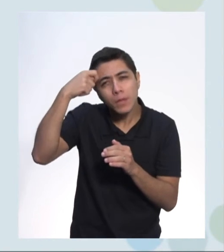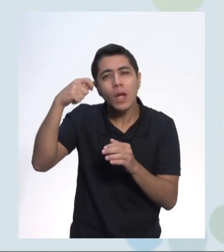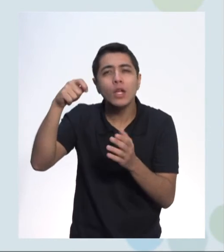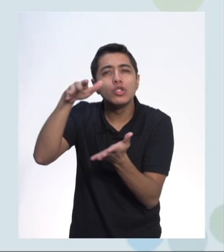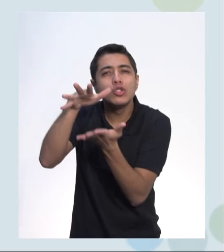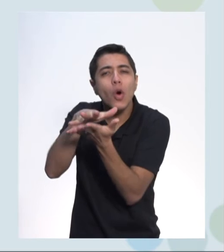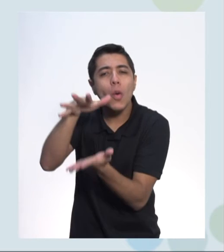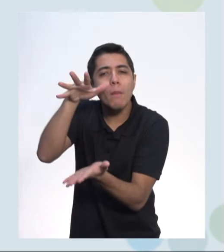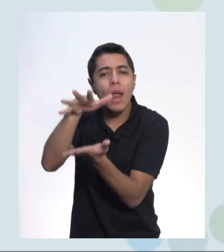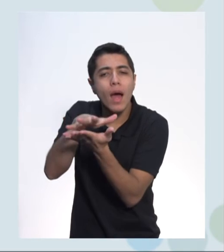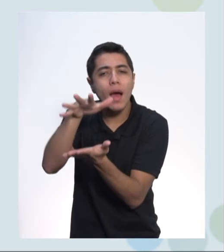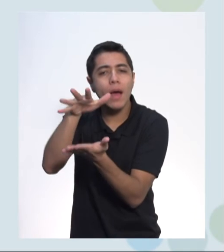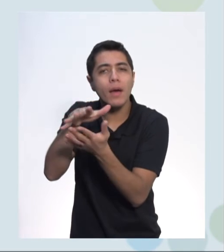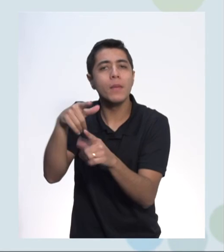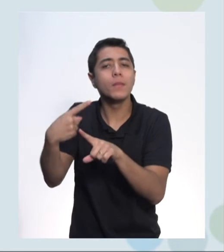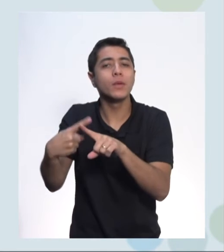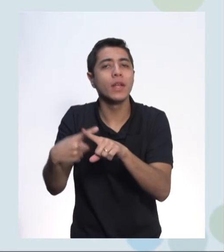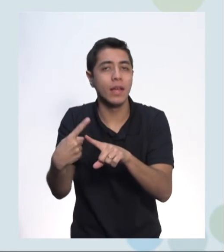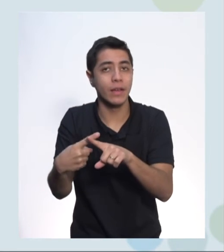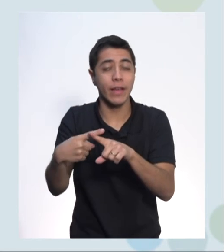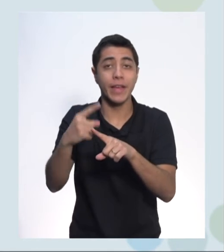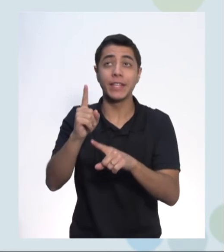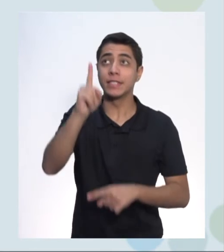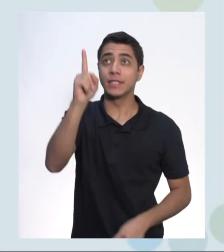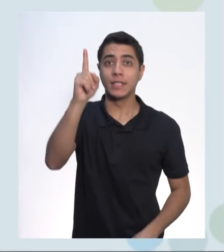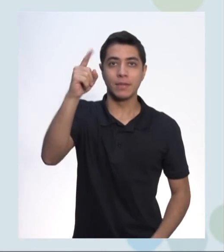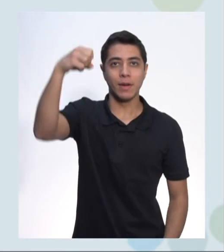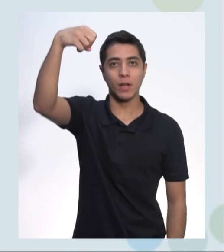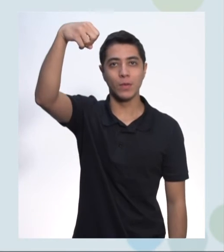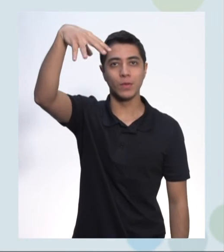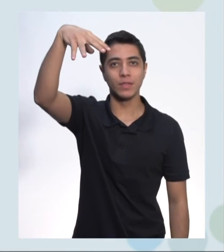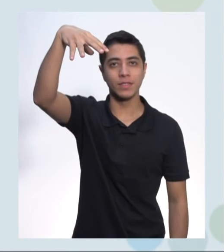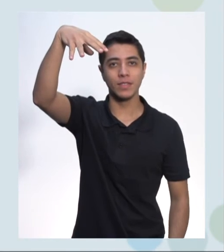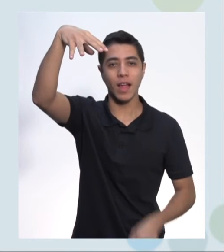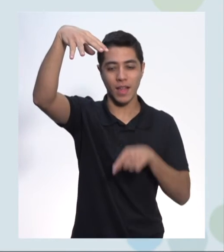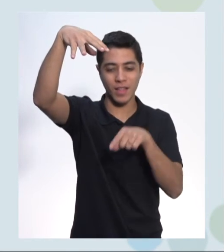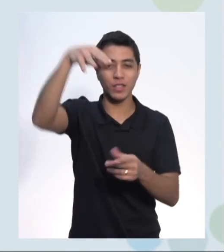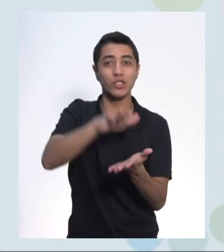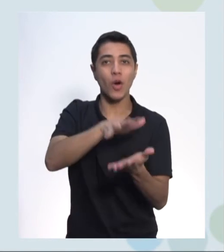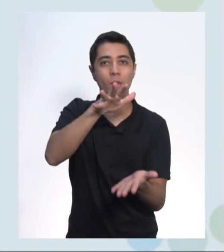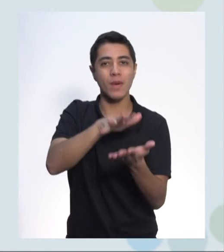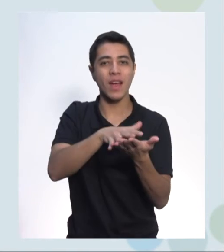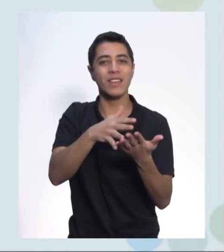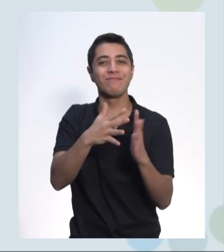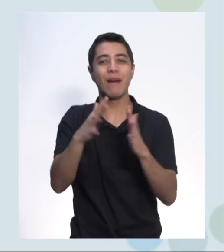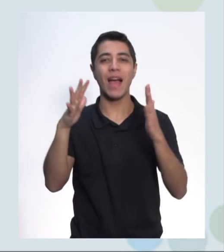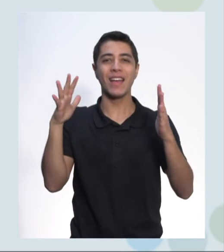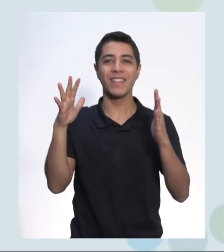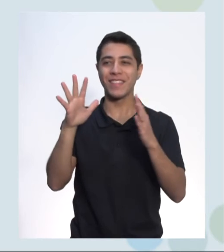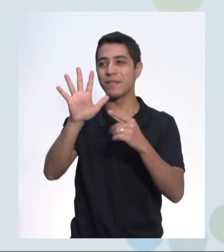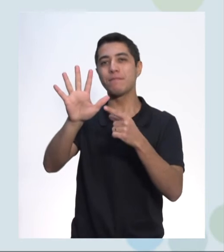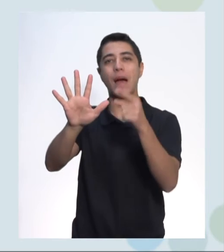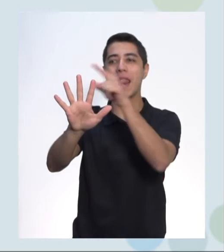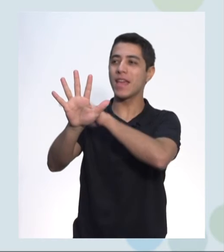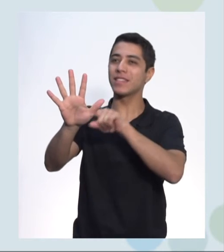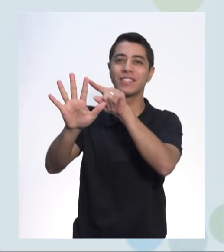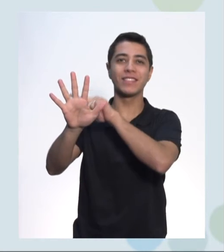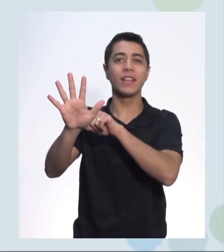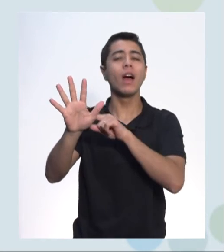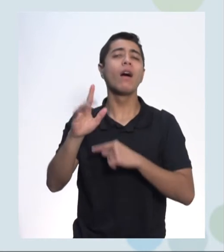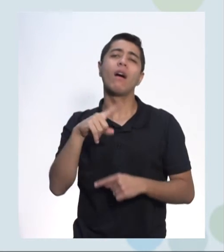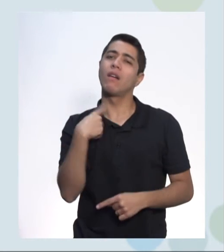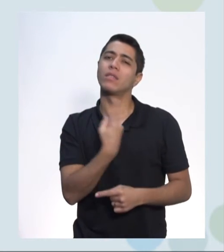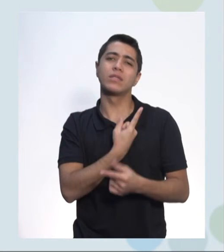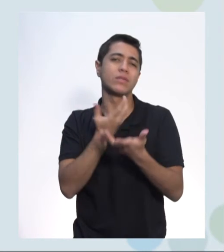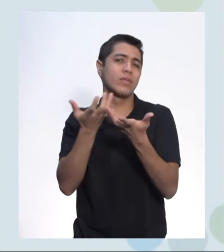Porque a luz ela estava no teto, ela refletiu essa sombra que marca na parede. Quando a gente está fazendo vídeo, a gente não quer sombras duras, né?